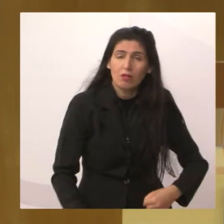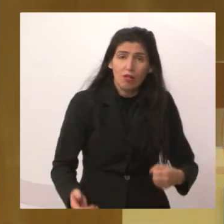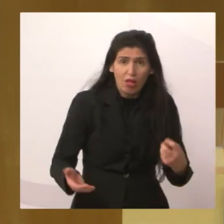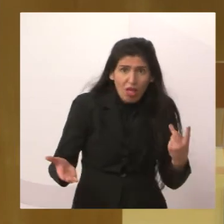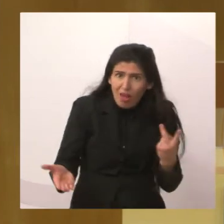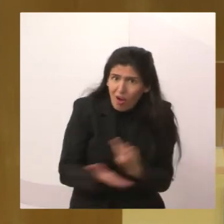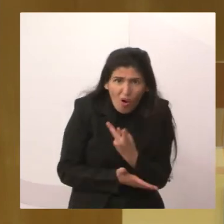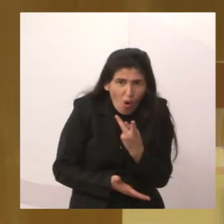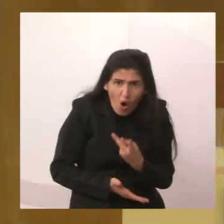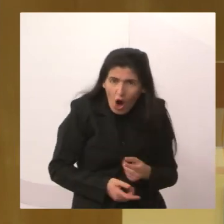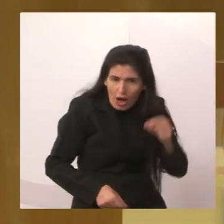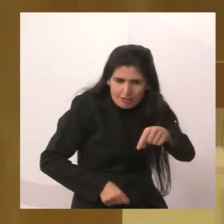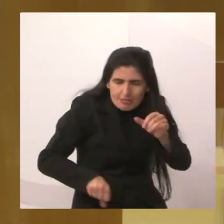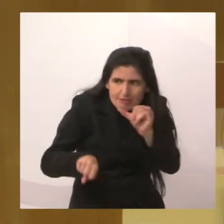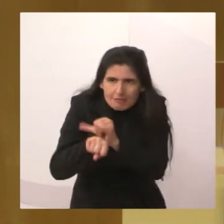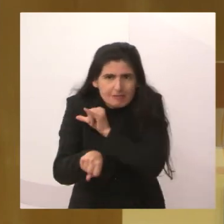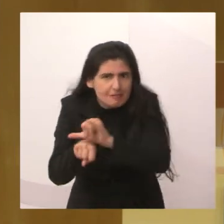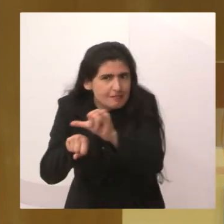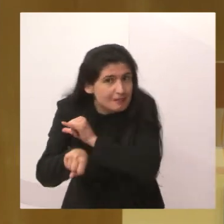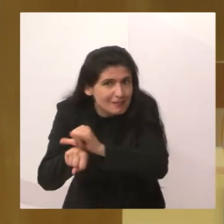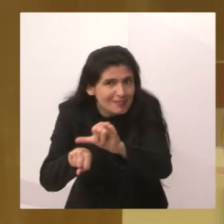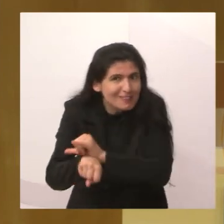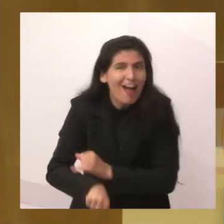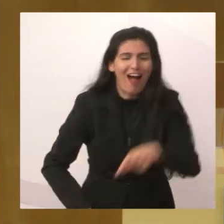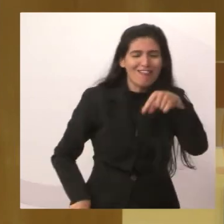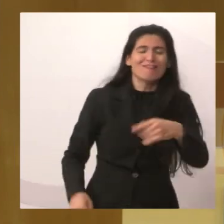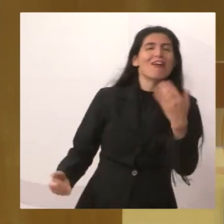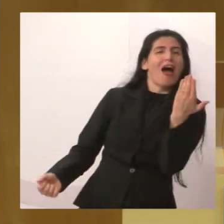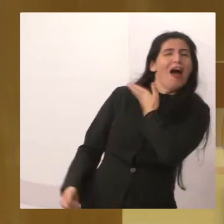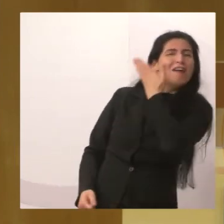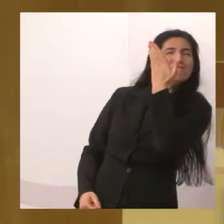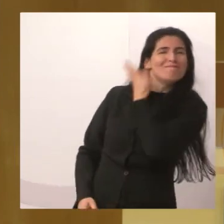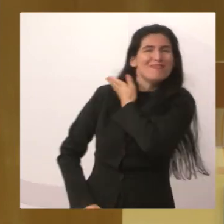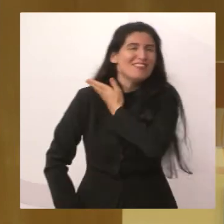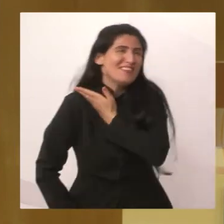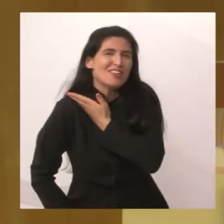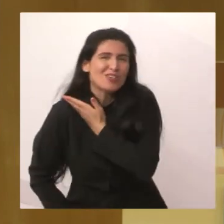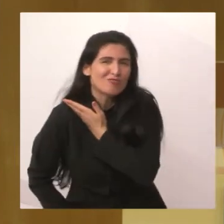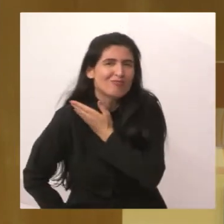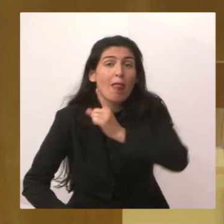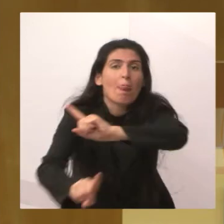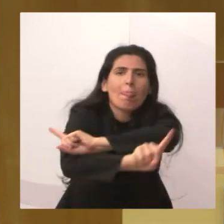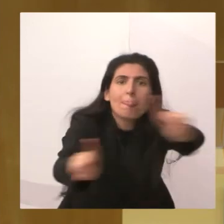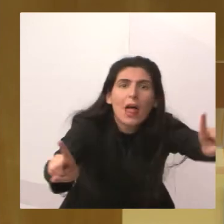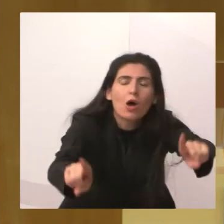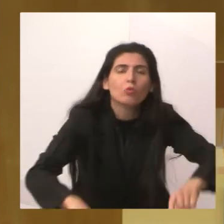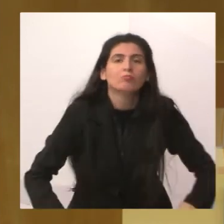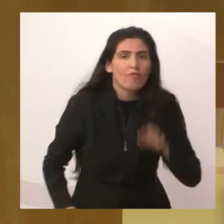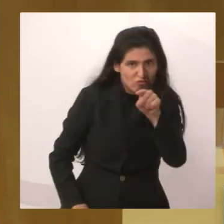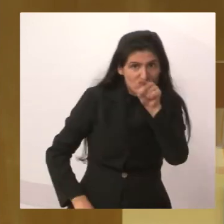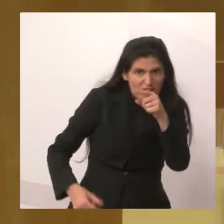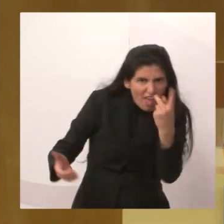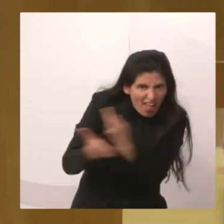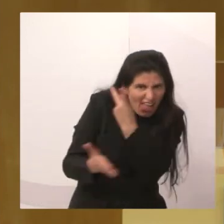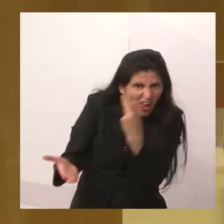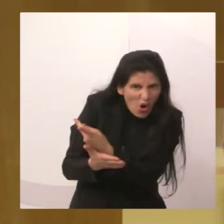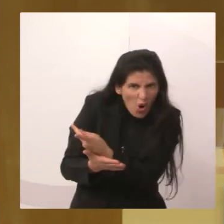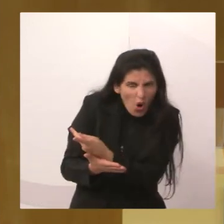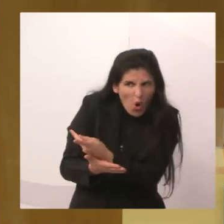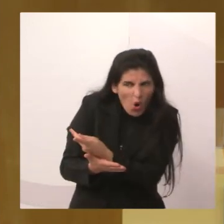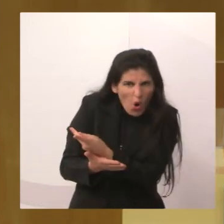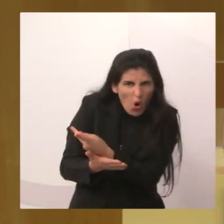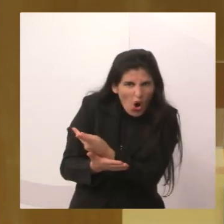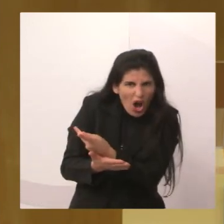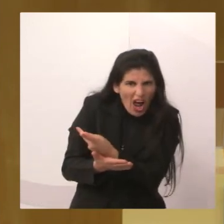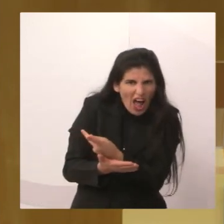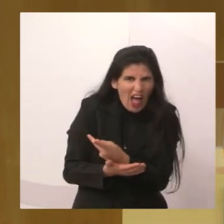ninho de cobra. Aqui não tem amigo, não. Se você errou, o próprio amigo de você que está dando tapa nas costas,